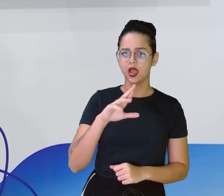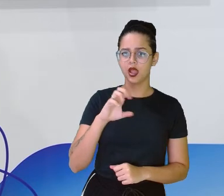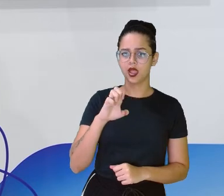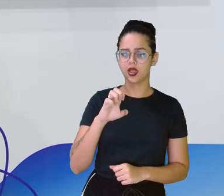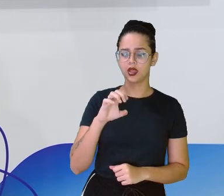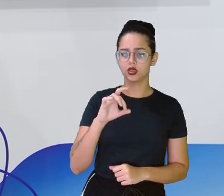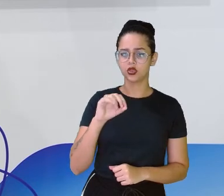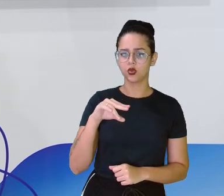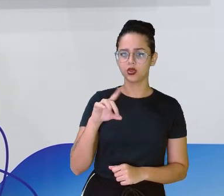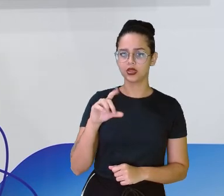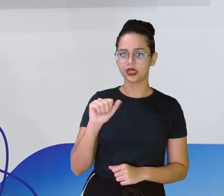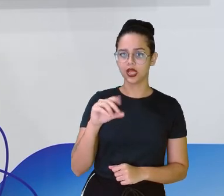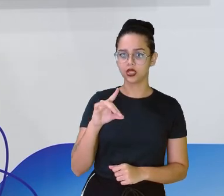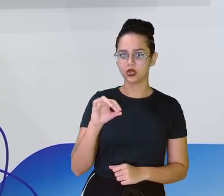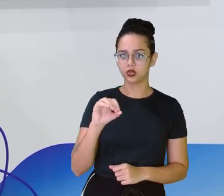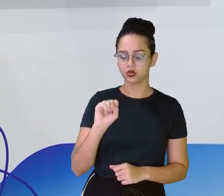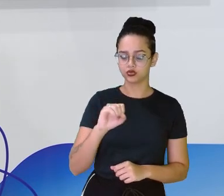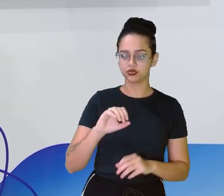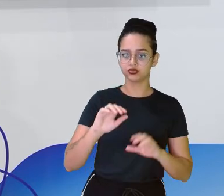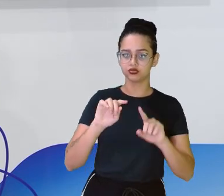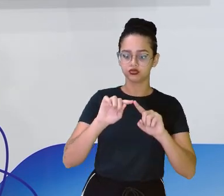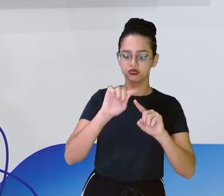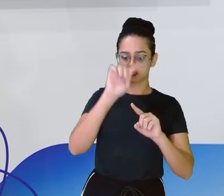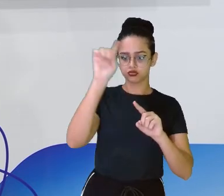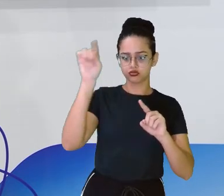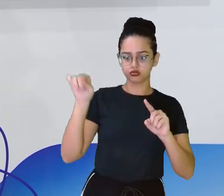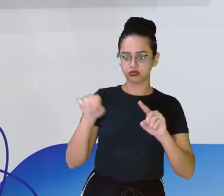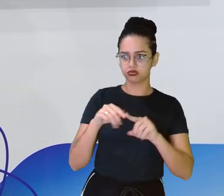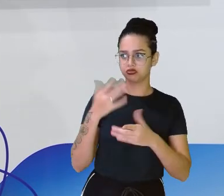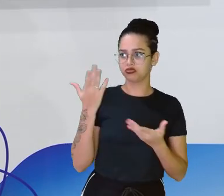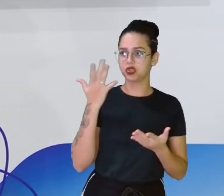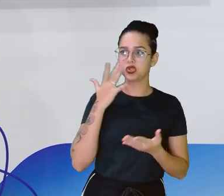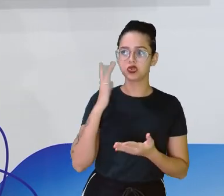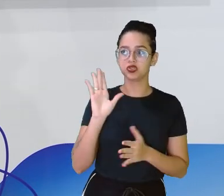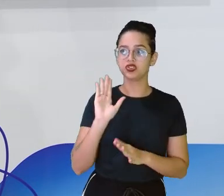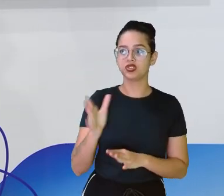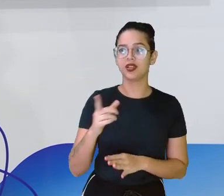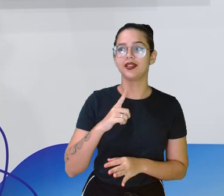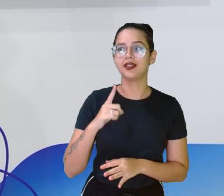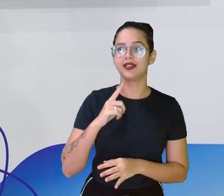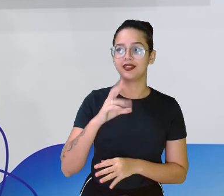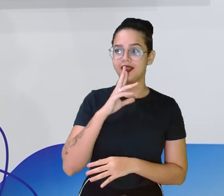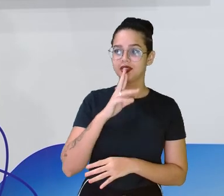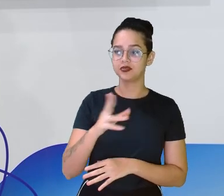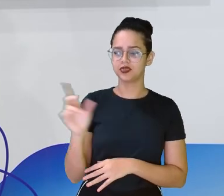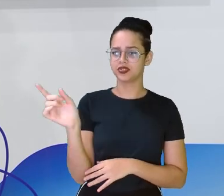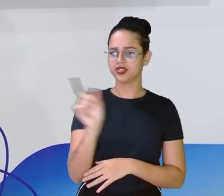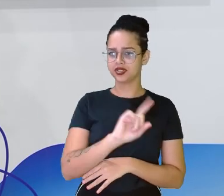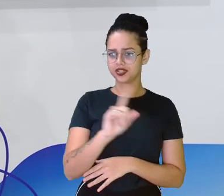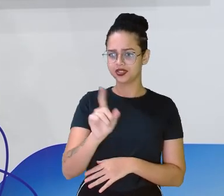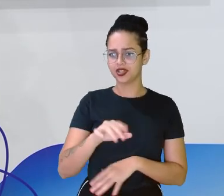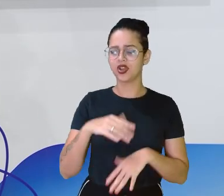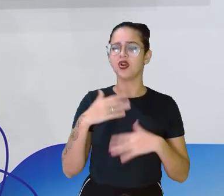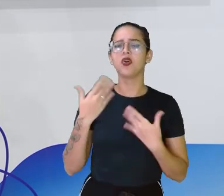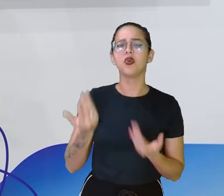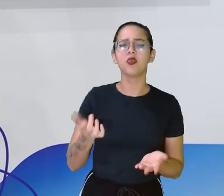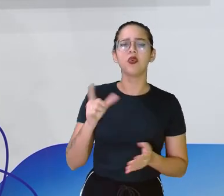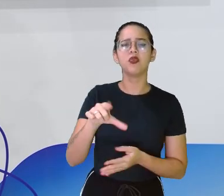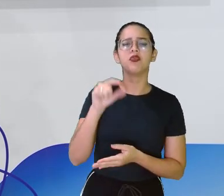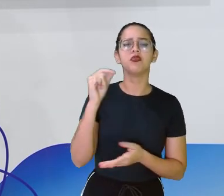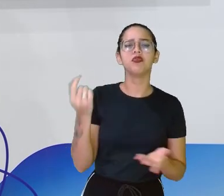verdade? Será que é? Eu já recebi resposta que não. Qual seria